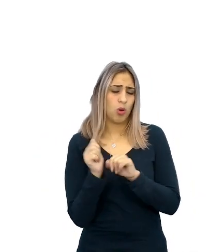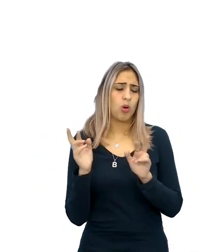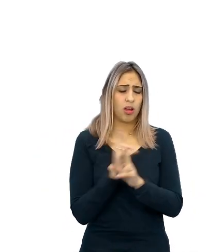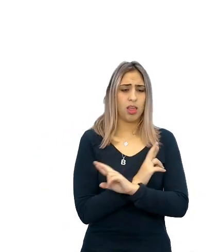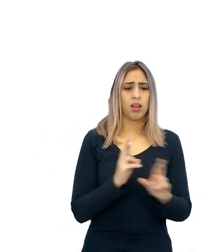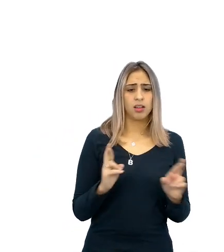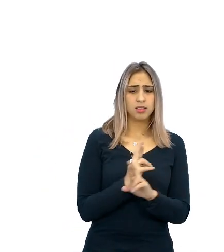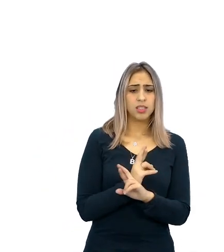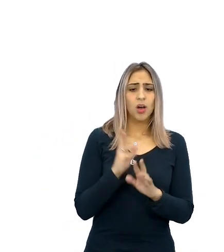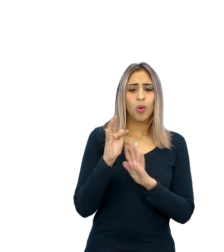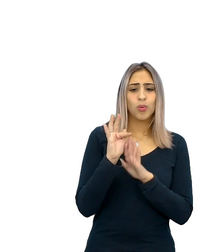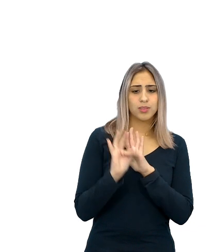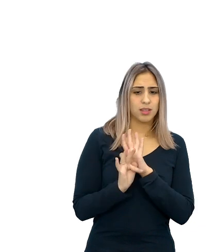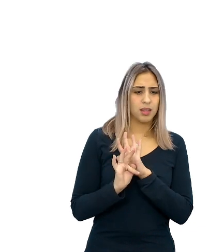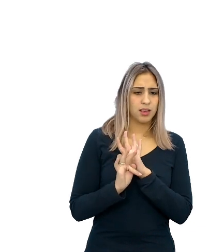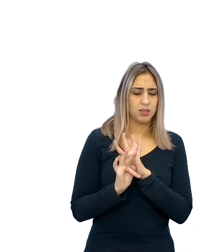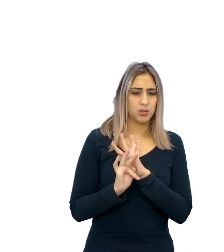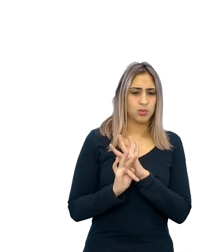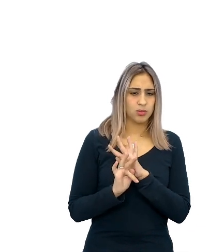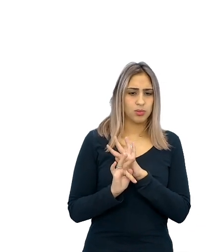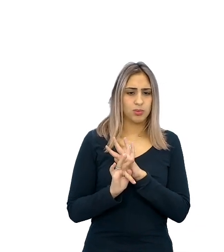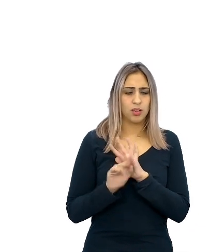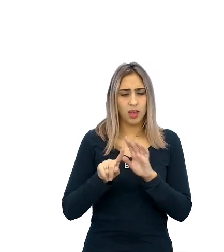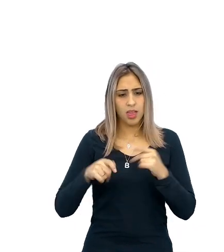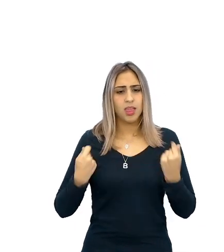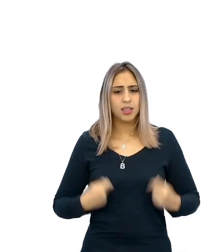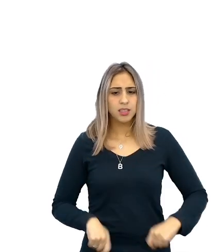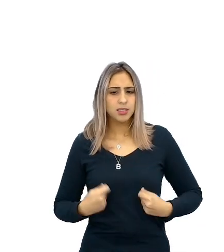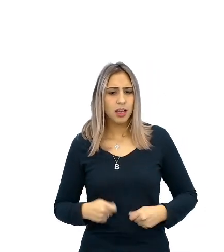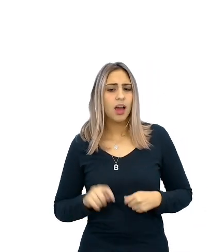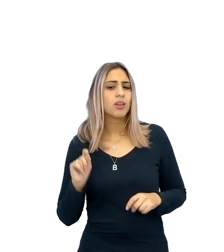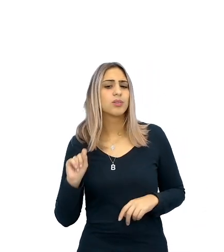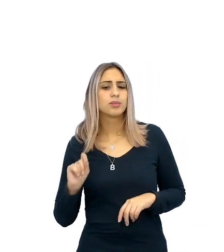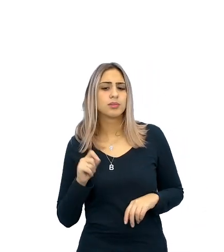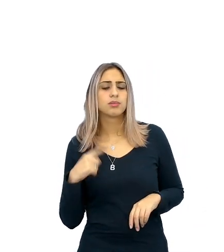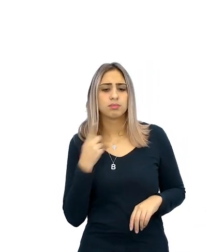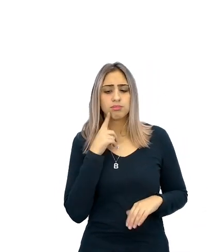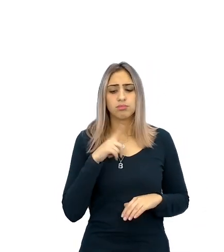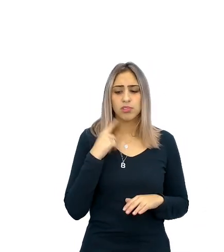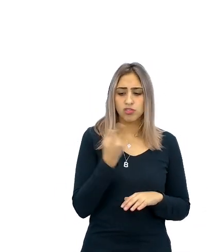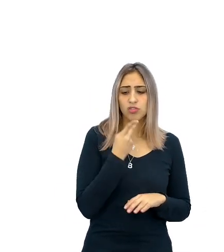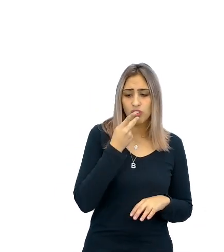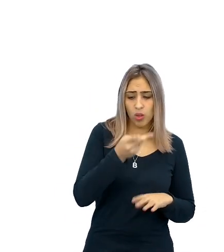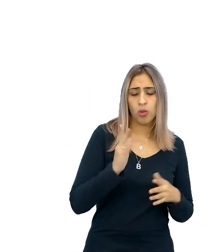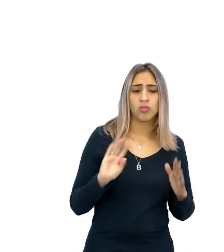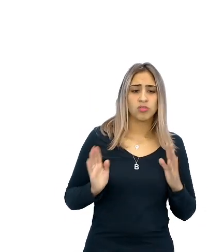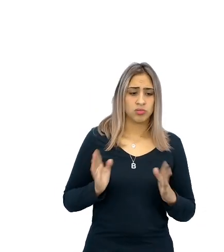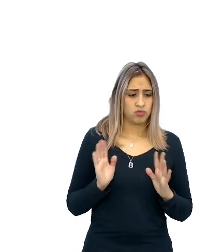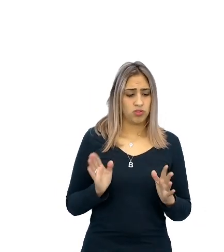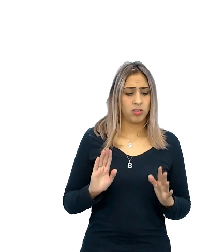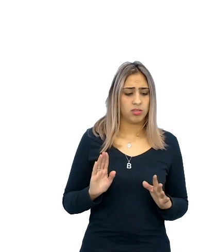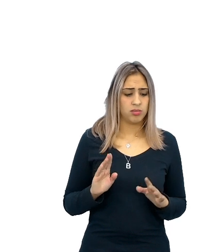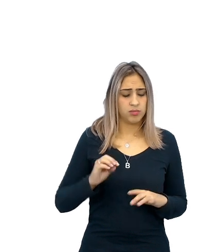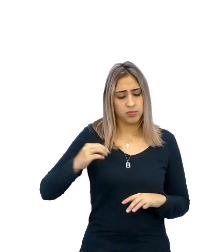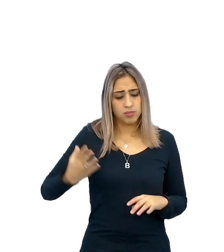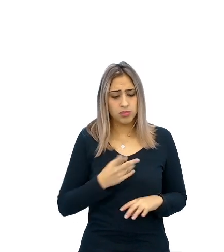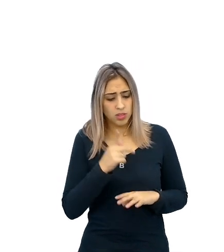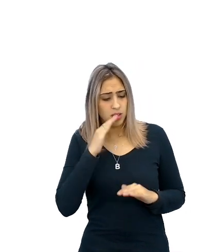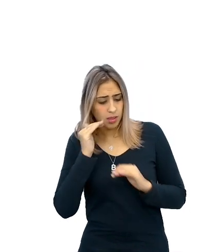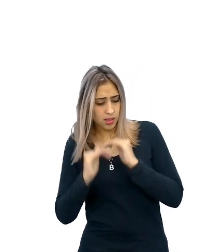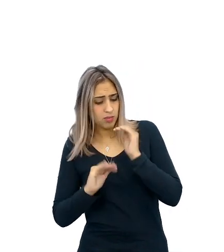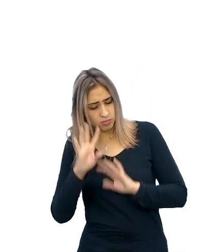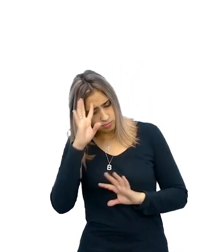relação aos textos, tá? Então, é necessário que, além do que já foi dito aqui, né, sempre observar esse nível